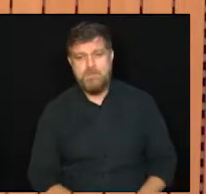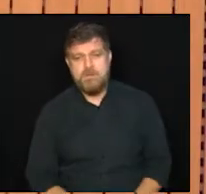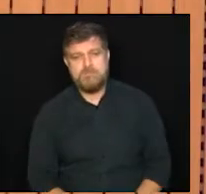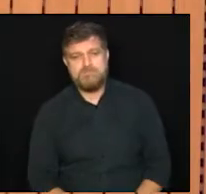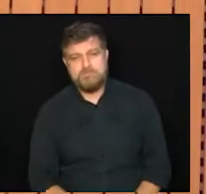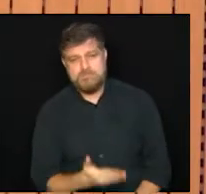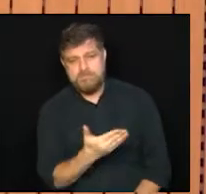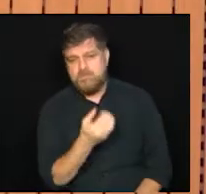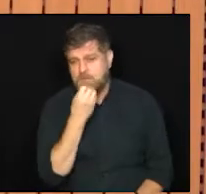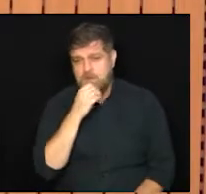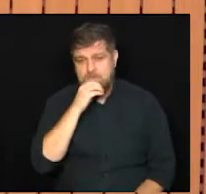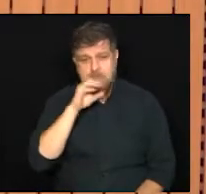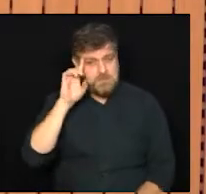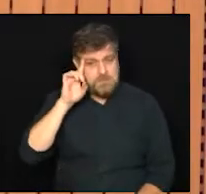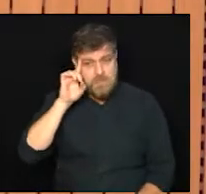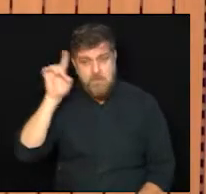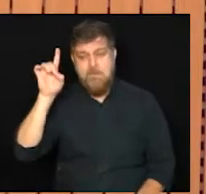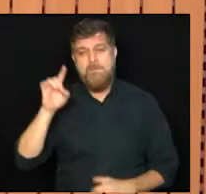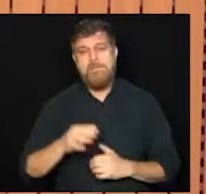Bom dia.